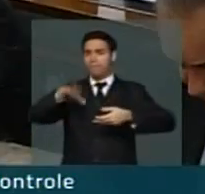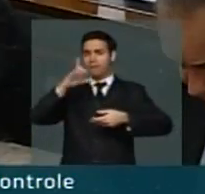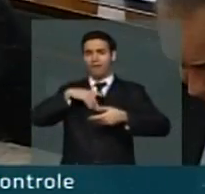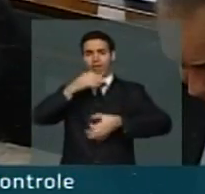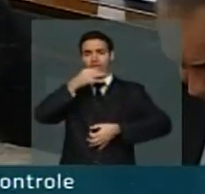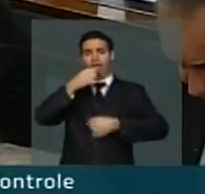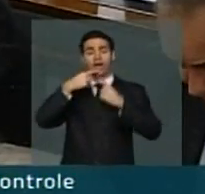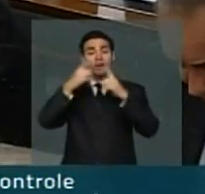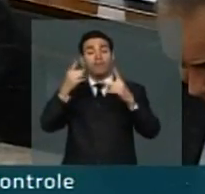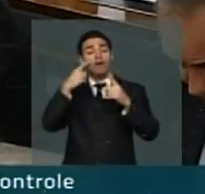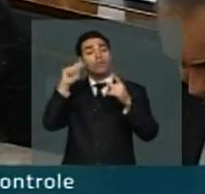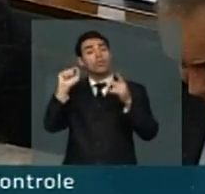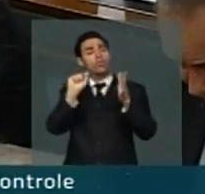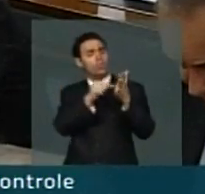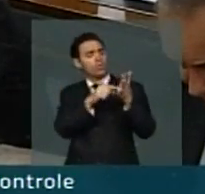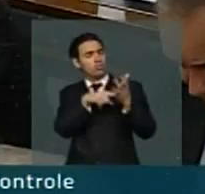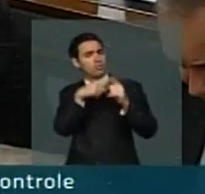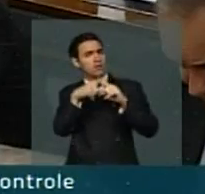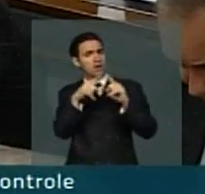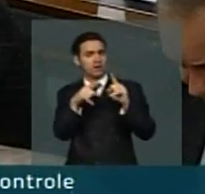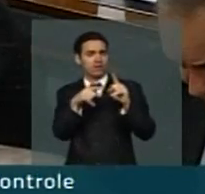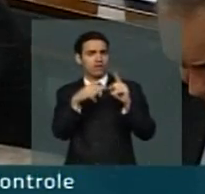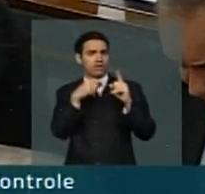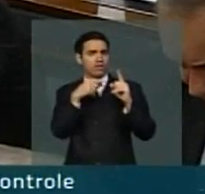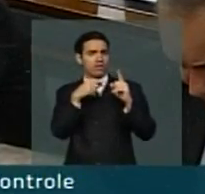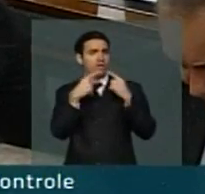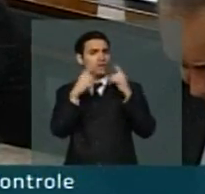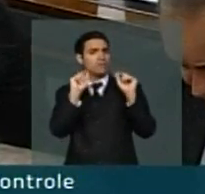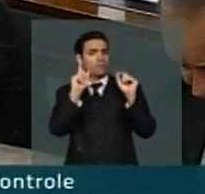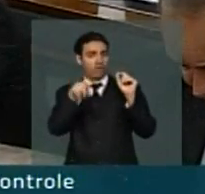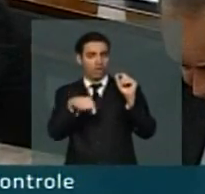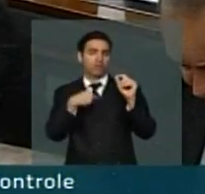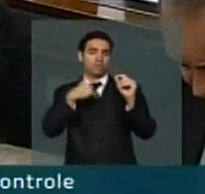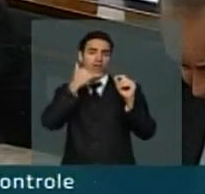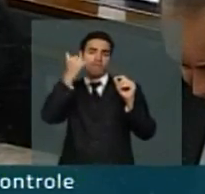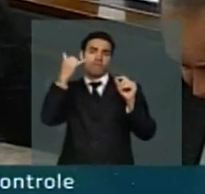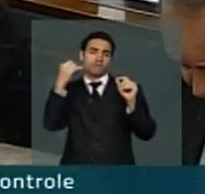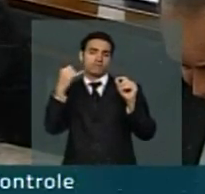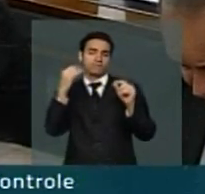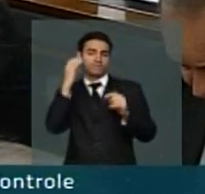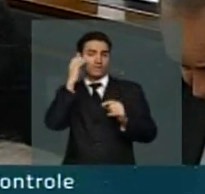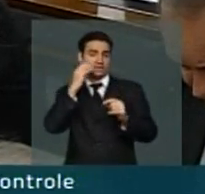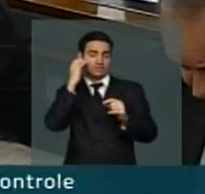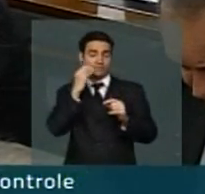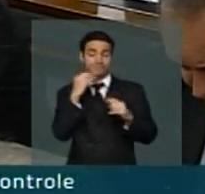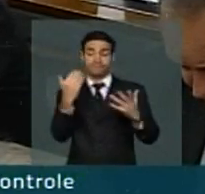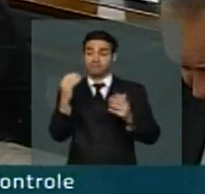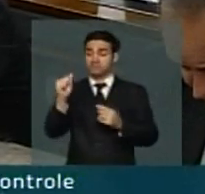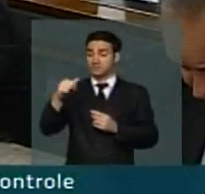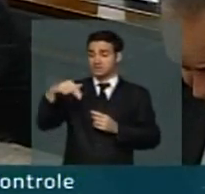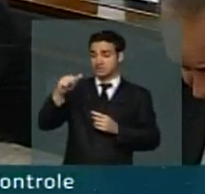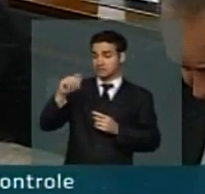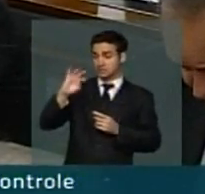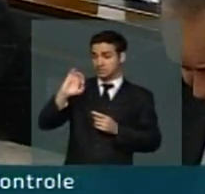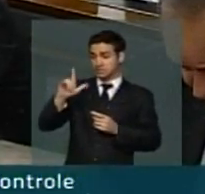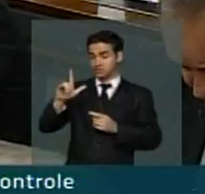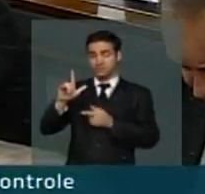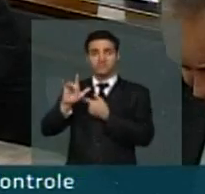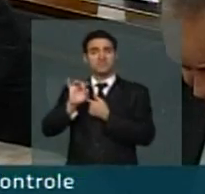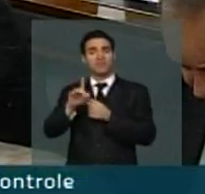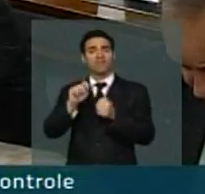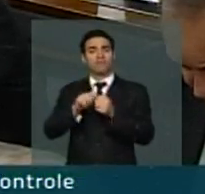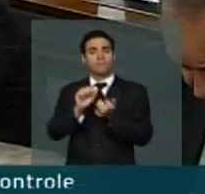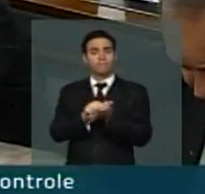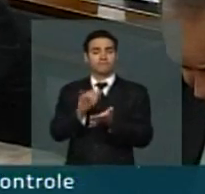estados, são as questões ligadas à telefonia no Brasil. E a Anatel insistia em aplicar